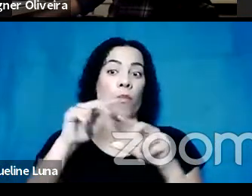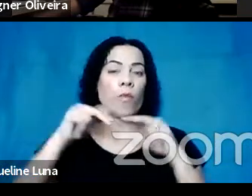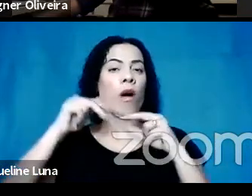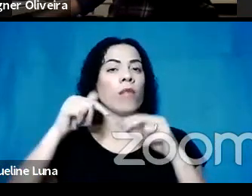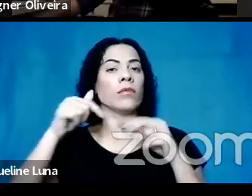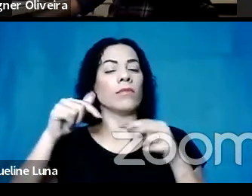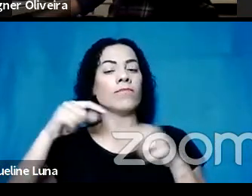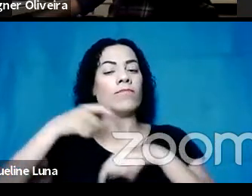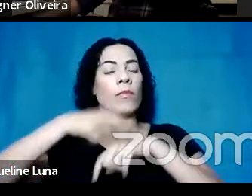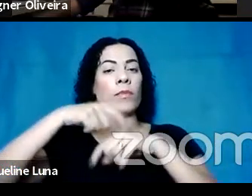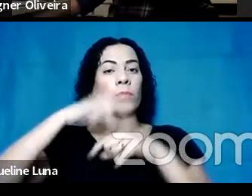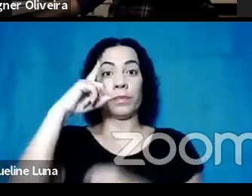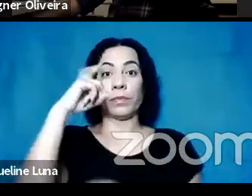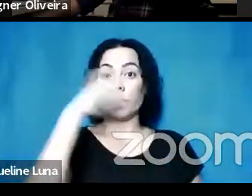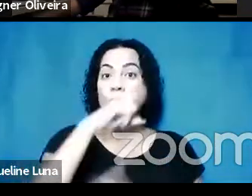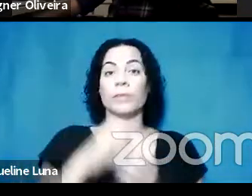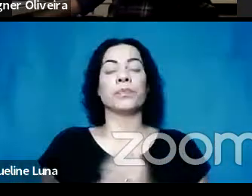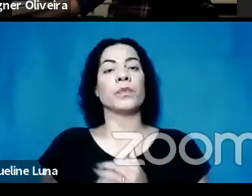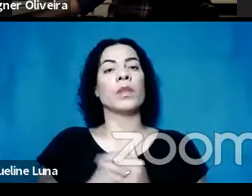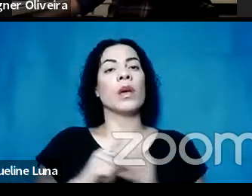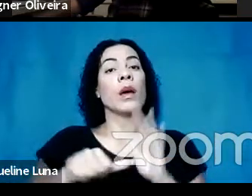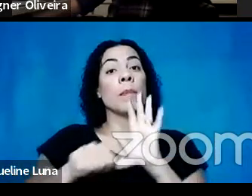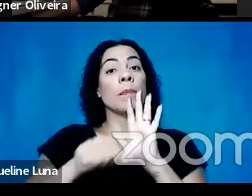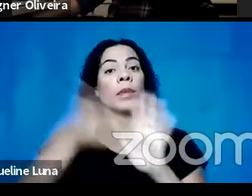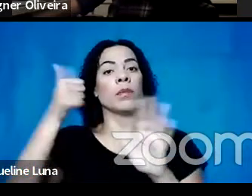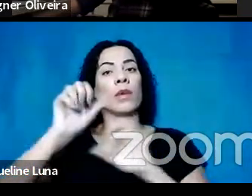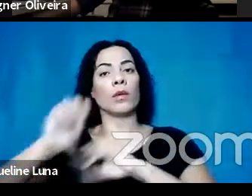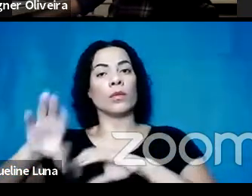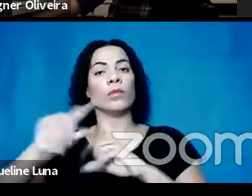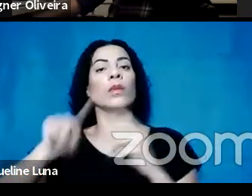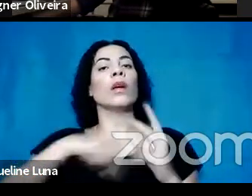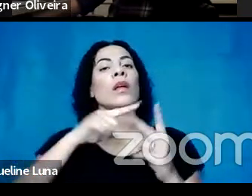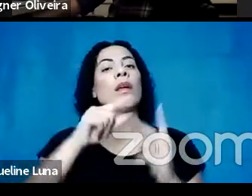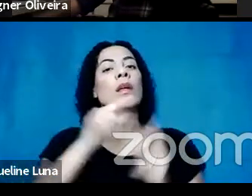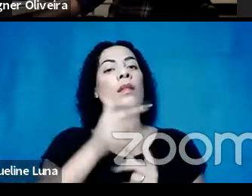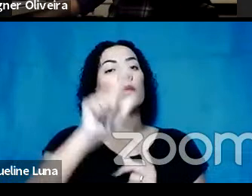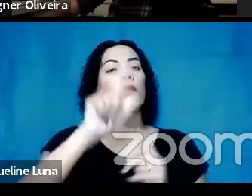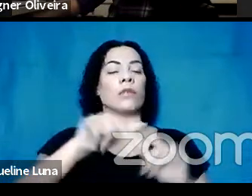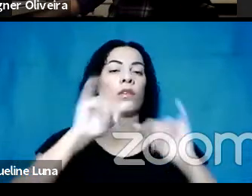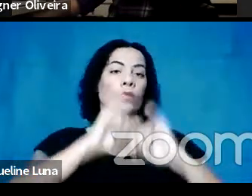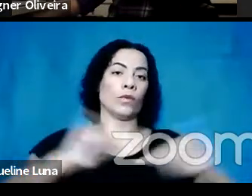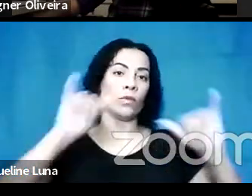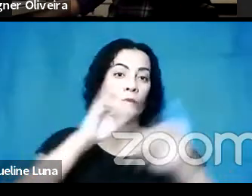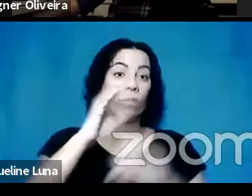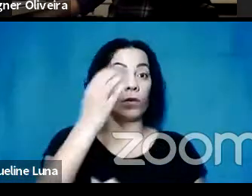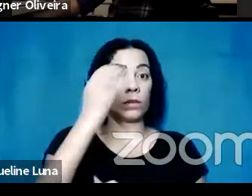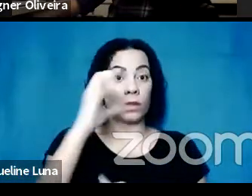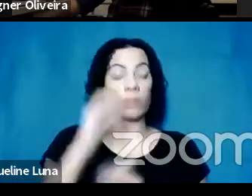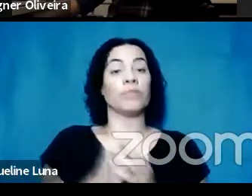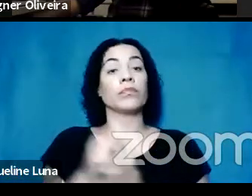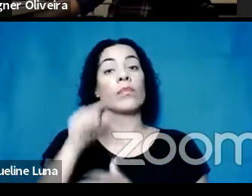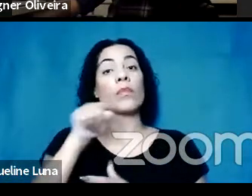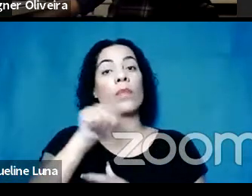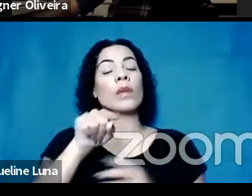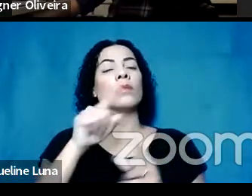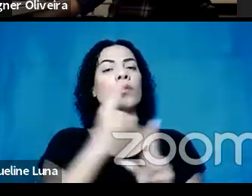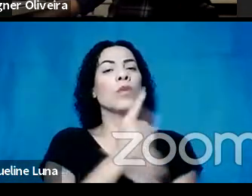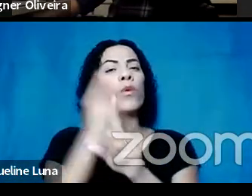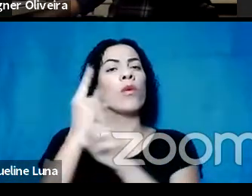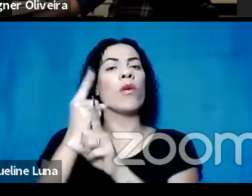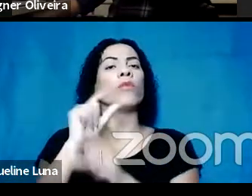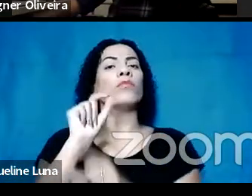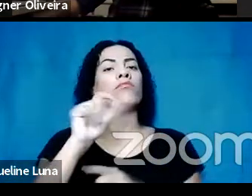difícil. Primeiro na educação e depois na divulgação científica, e eles têm sido